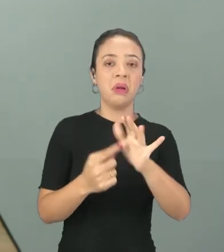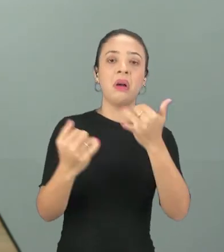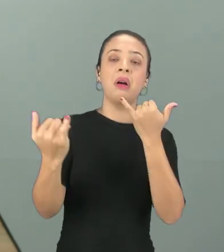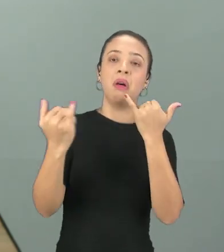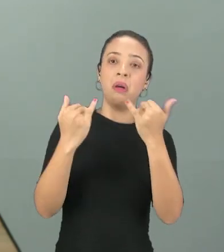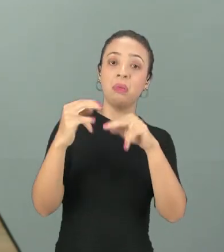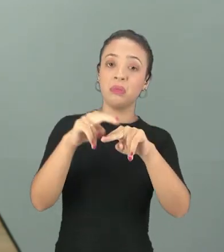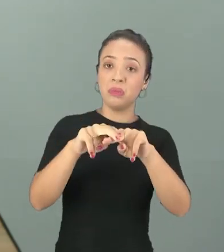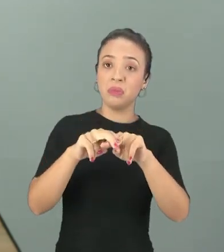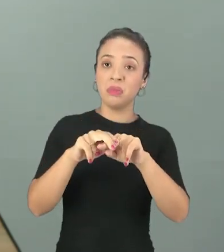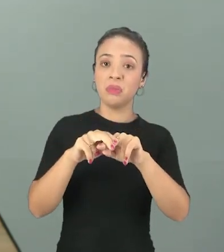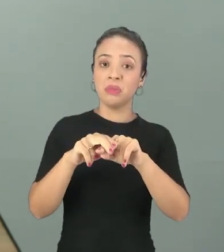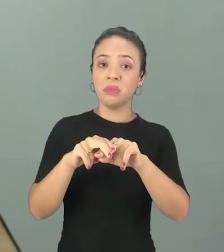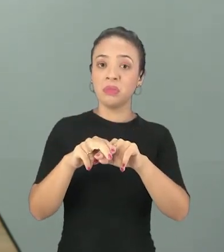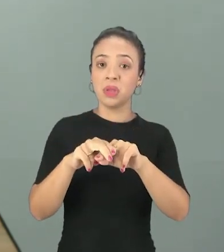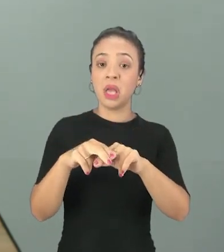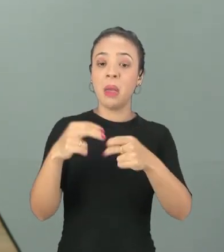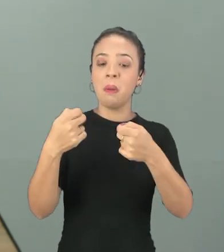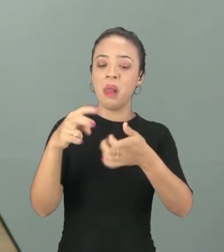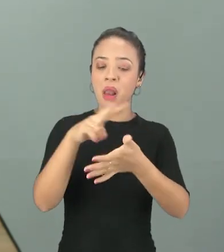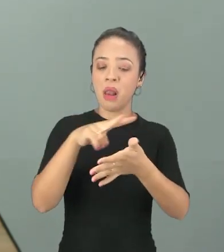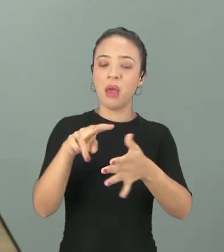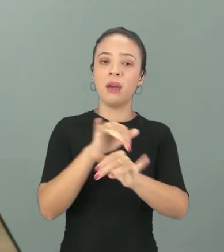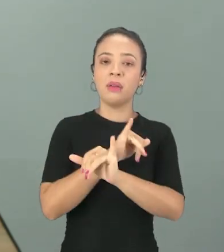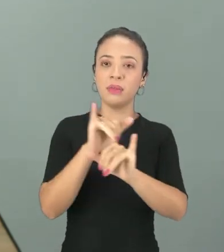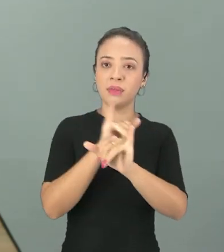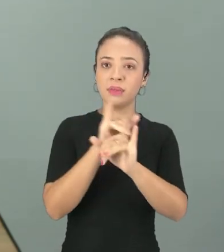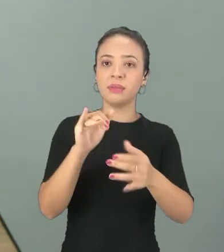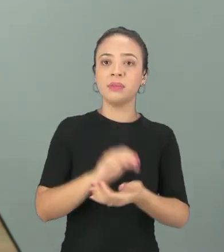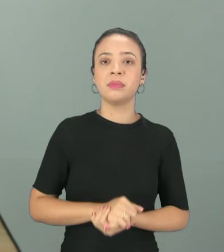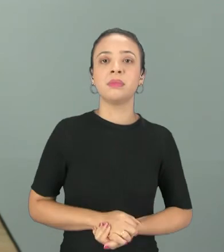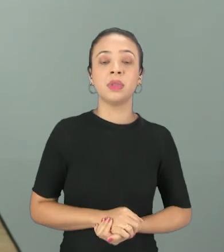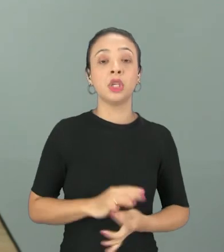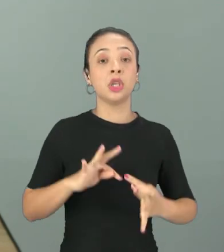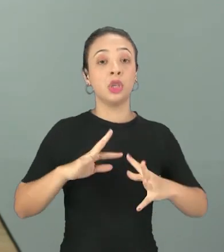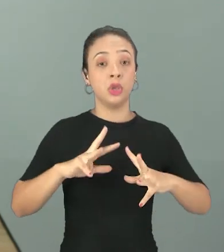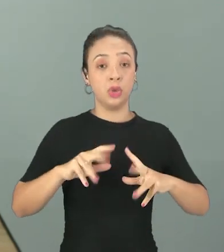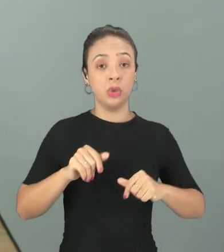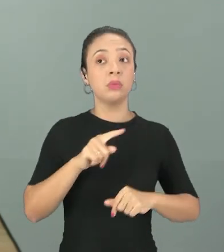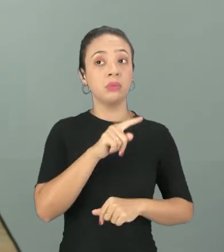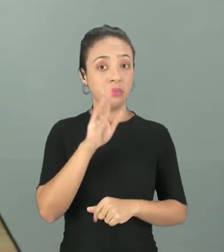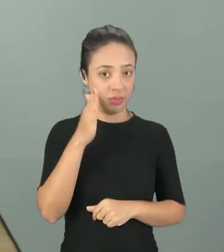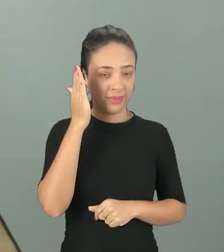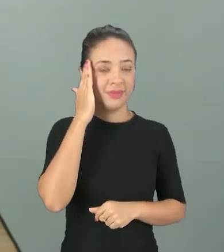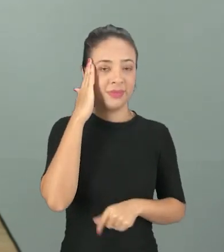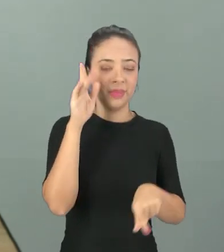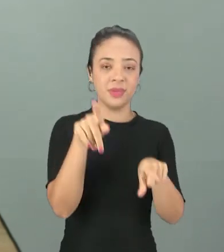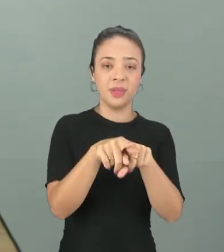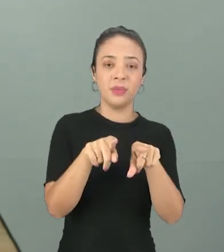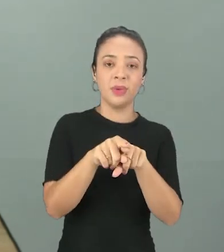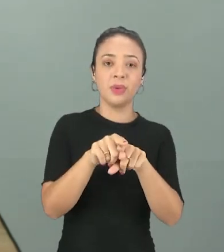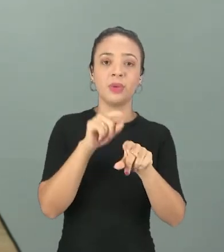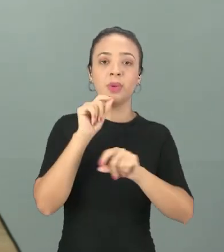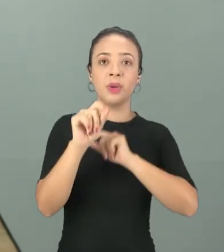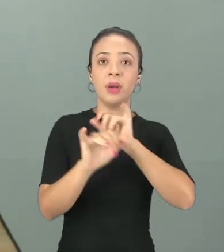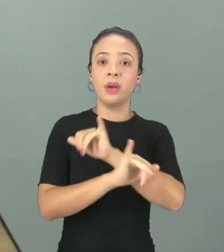por isso que nós devemos ler notícias. E essas notícias, como vocês já sabem, elas